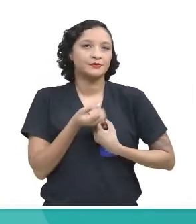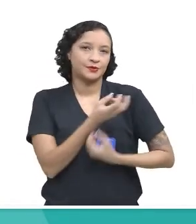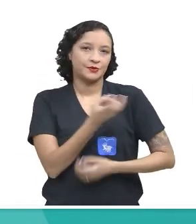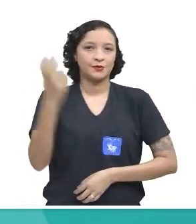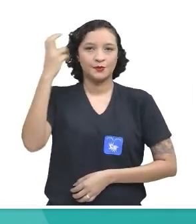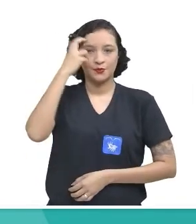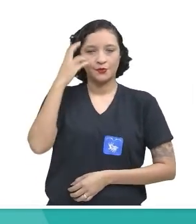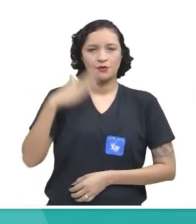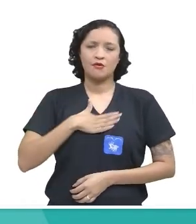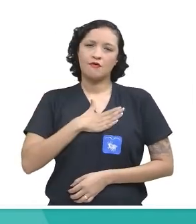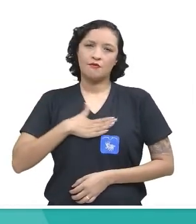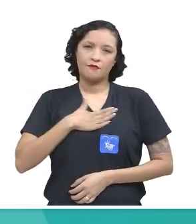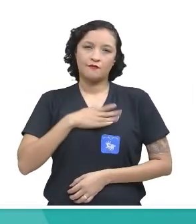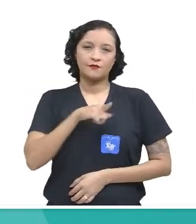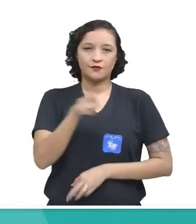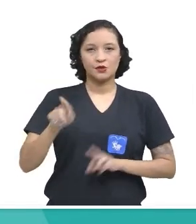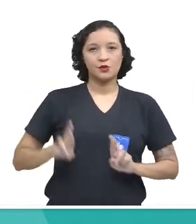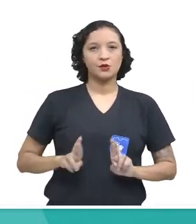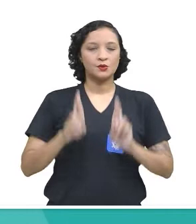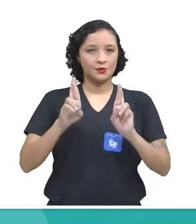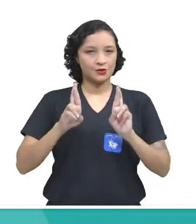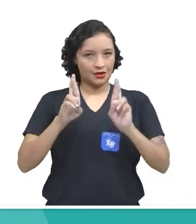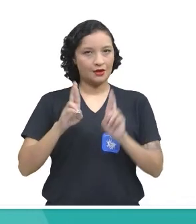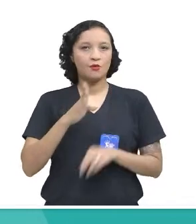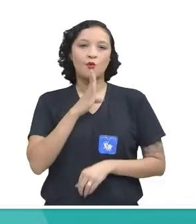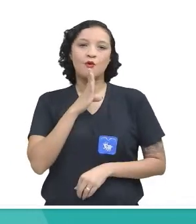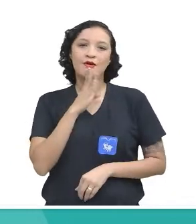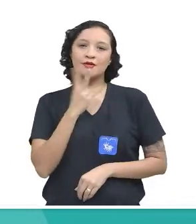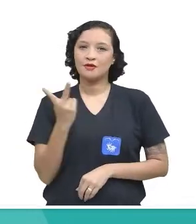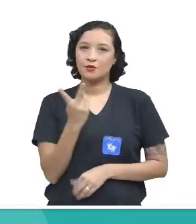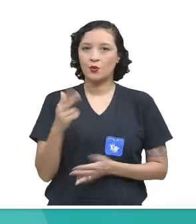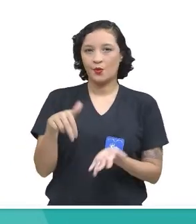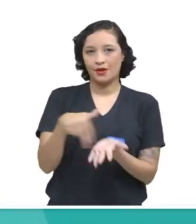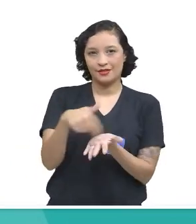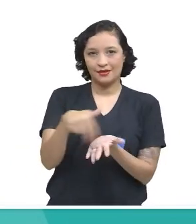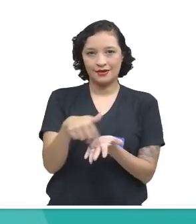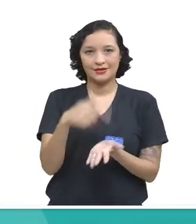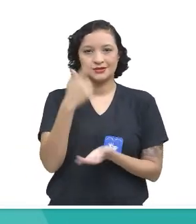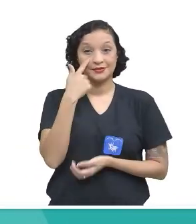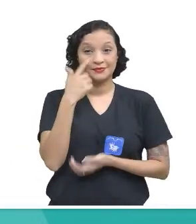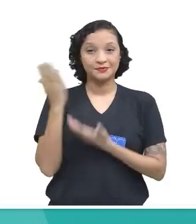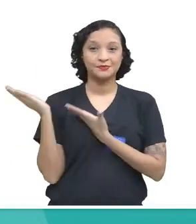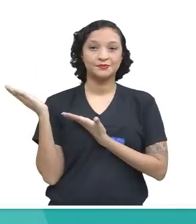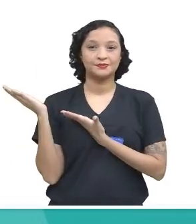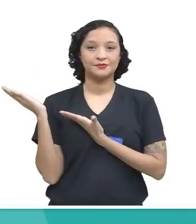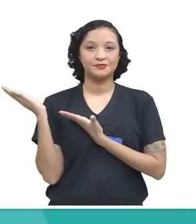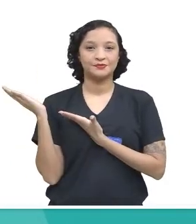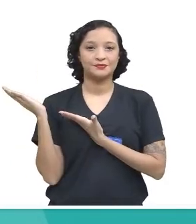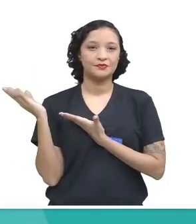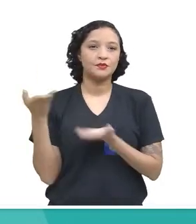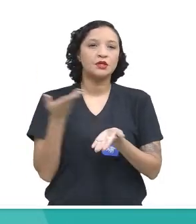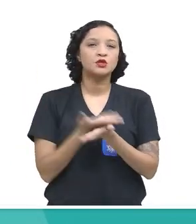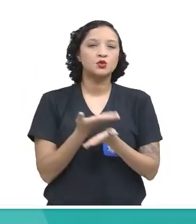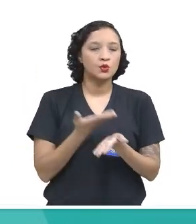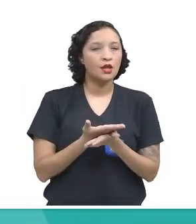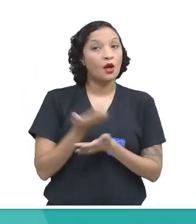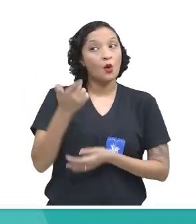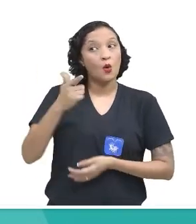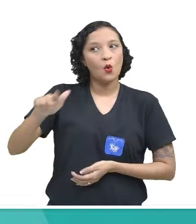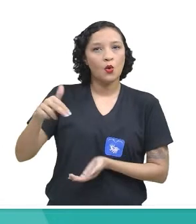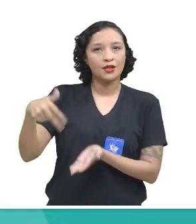tenham gostado de conhecer essas duas danças e nesse momento nós iremos estudar algumas outras danças,